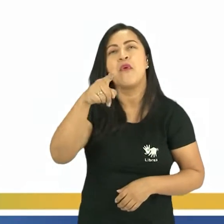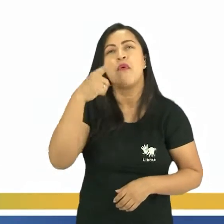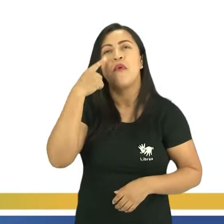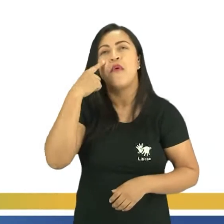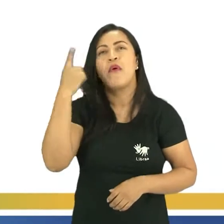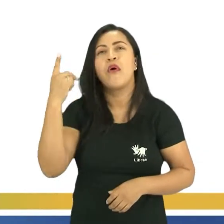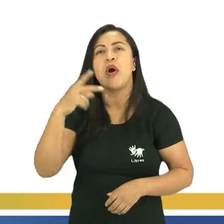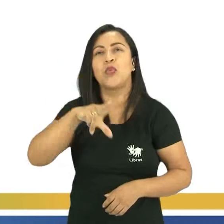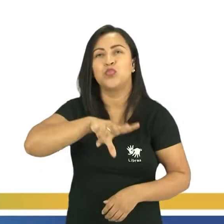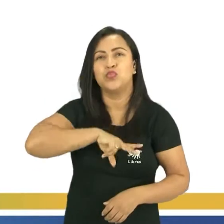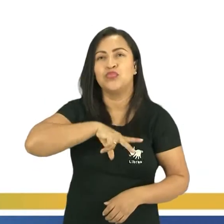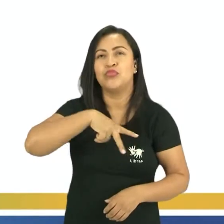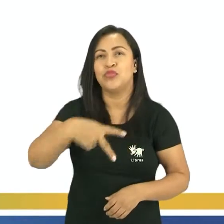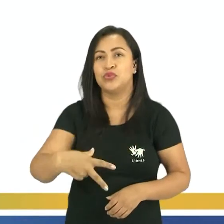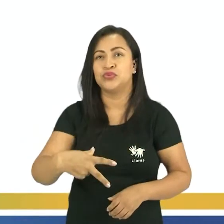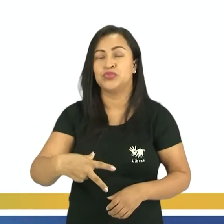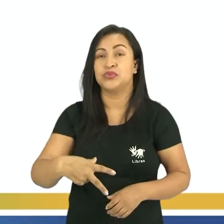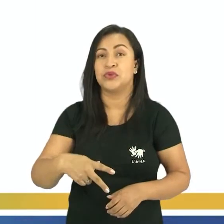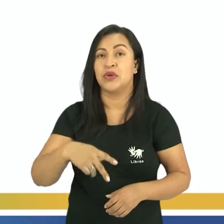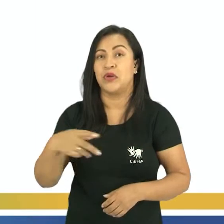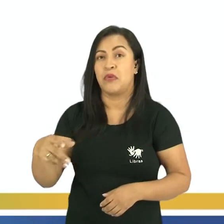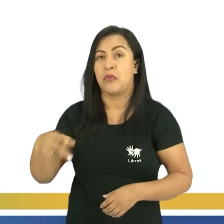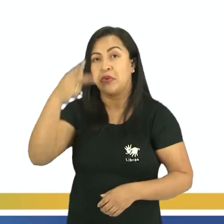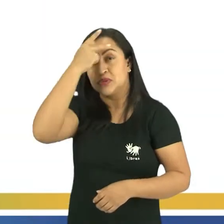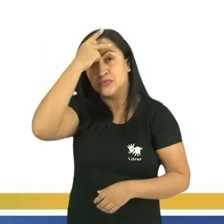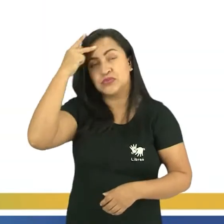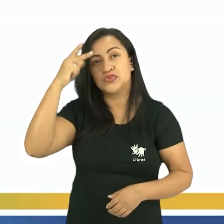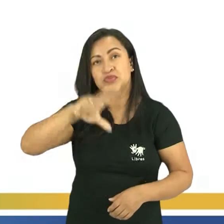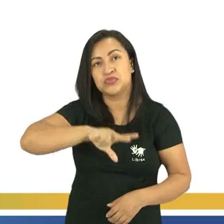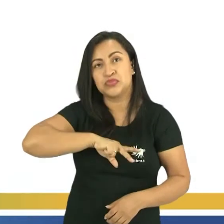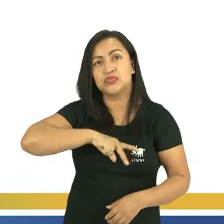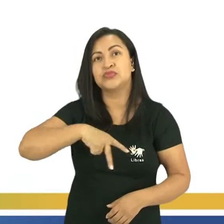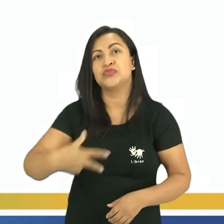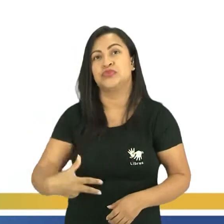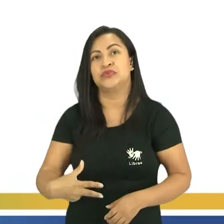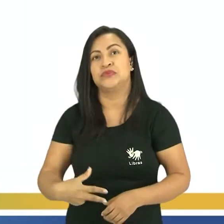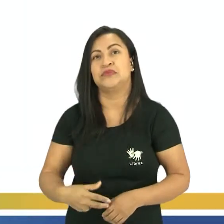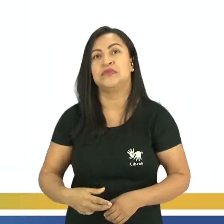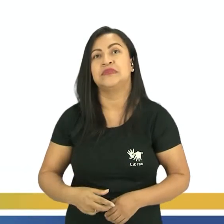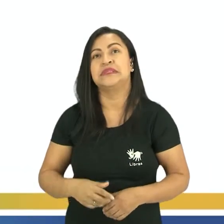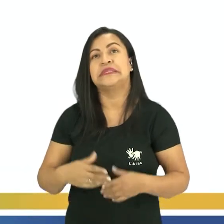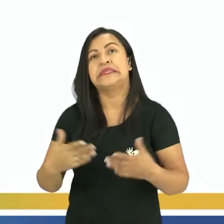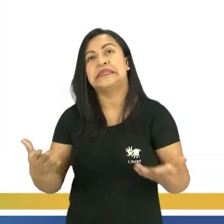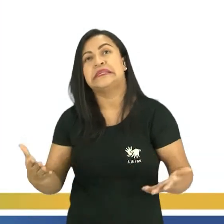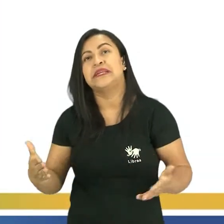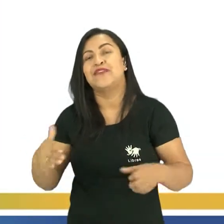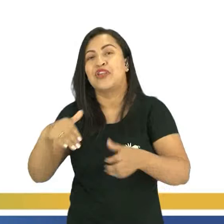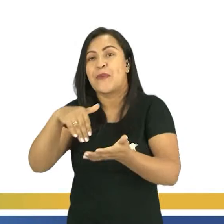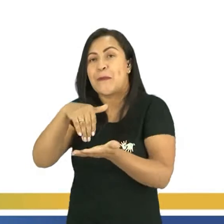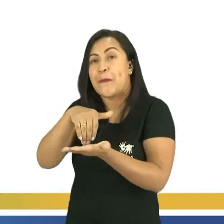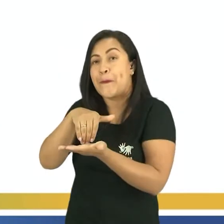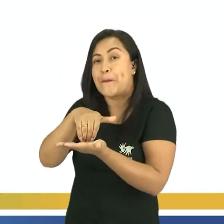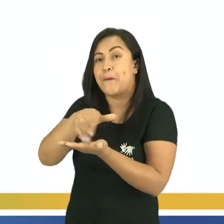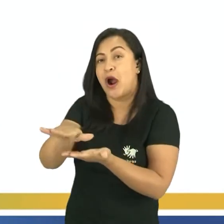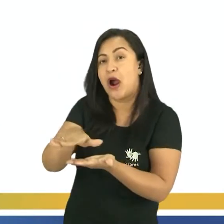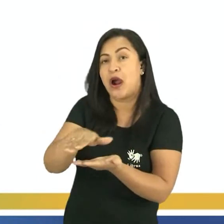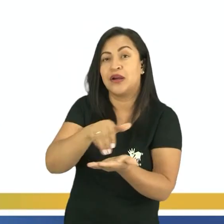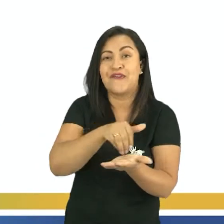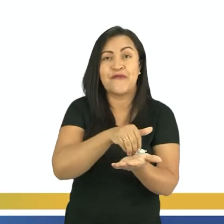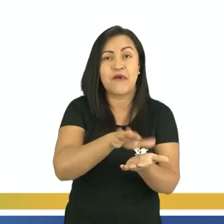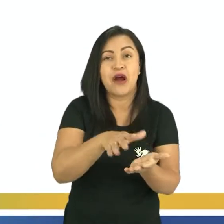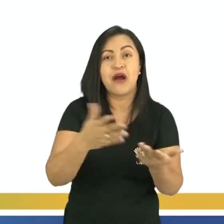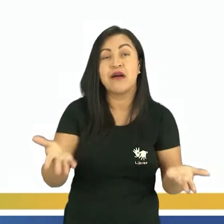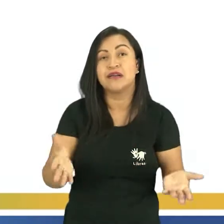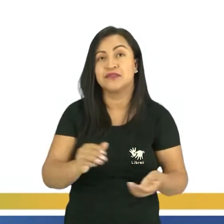de imigrantes, né? Existe um momento de crise, quem vai ser expulso? Quem vai perder o emprego? Os imigrantes. Quer dizer, daqui a pouco a gente fala